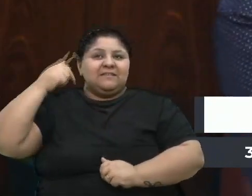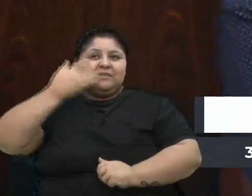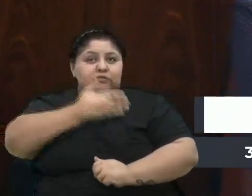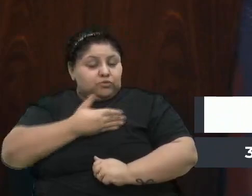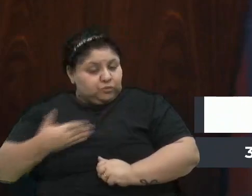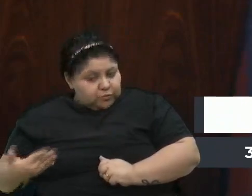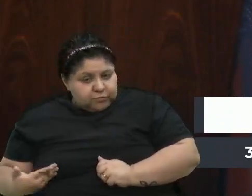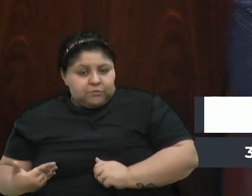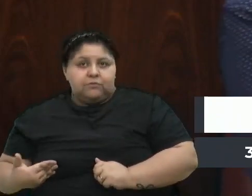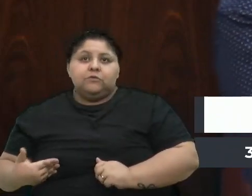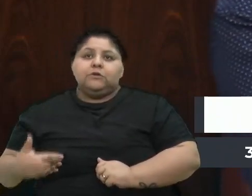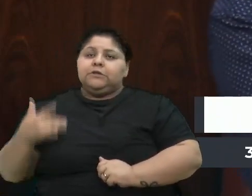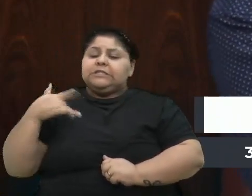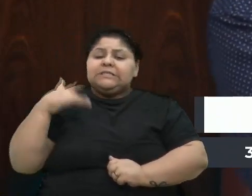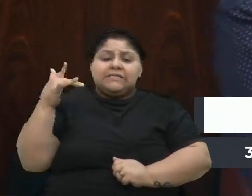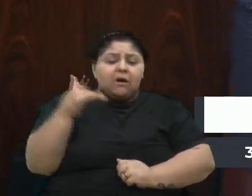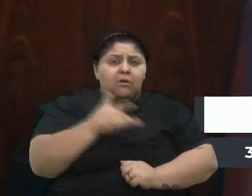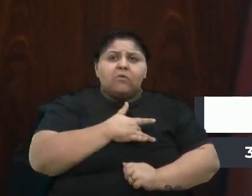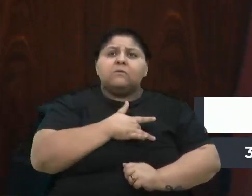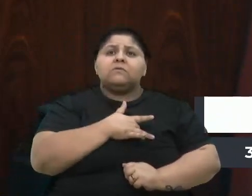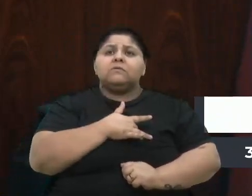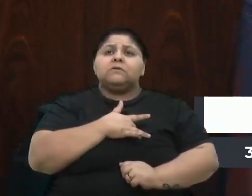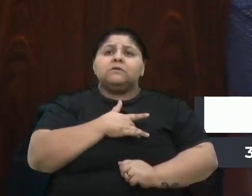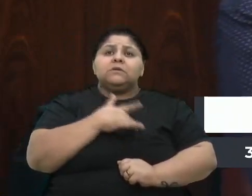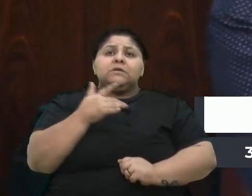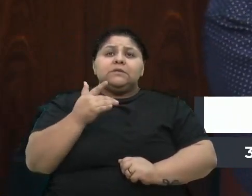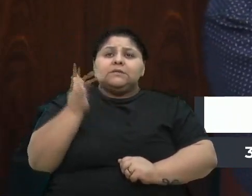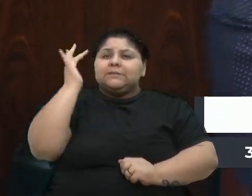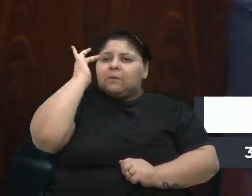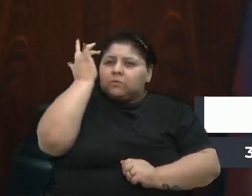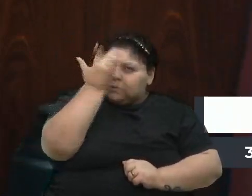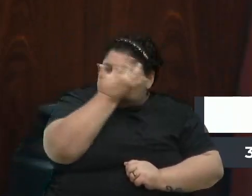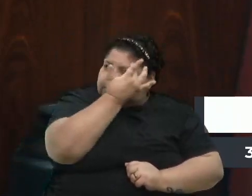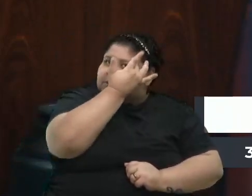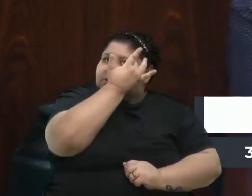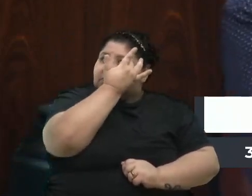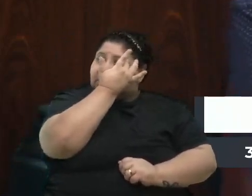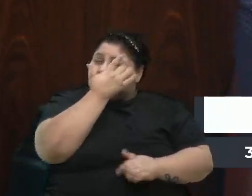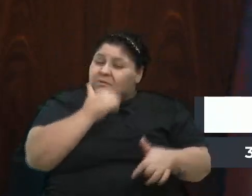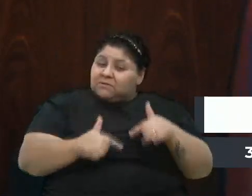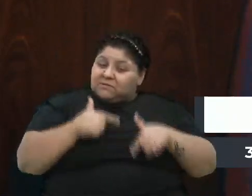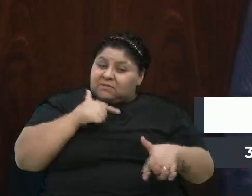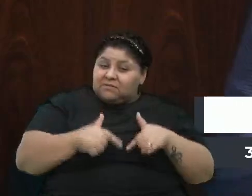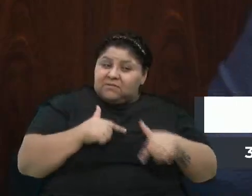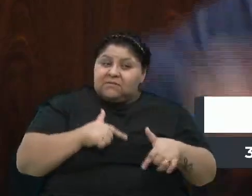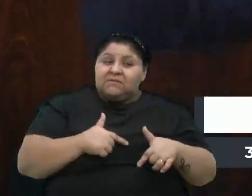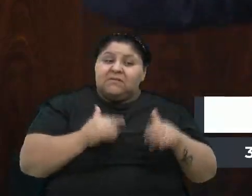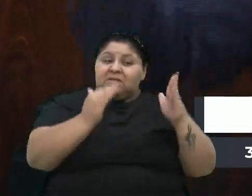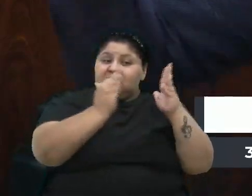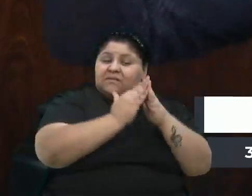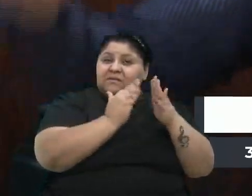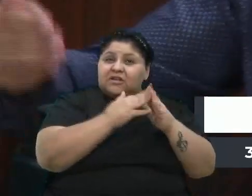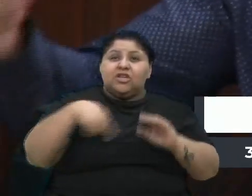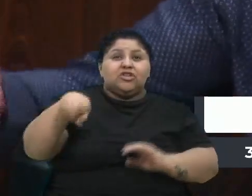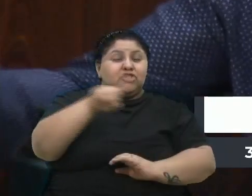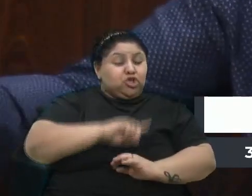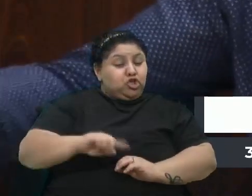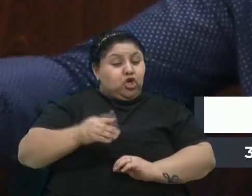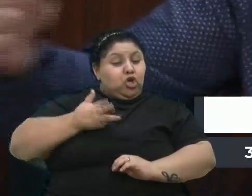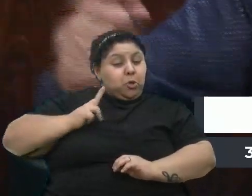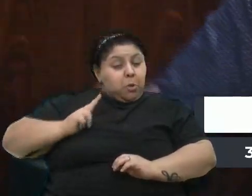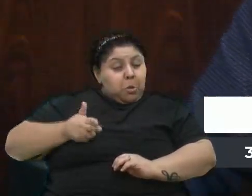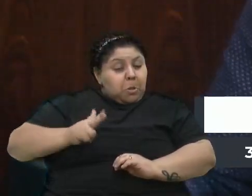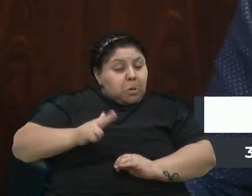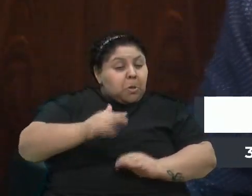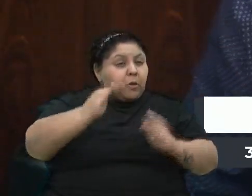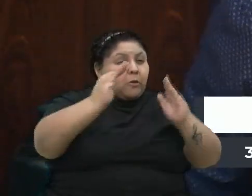falou, de saúde mental, de emprego, de moradia, nós vamos continuar tendo